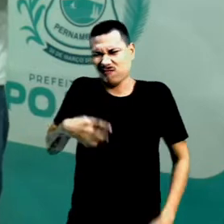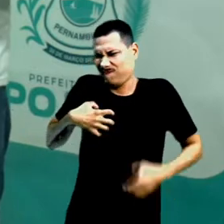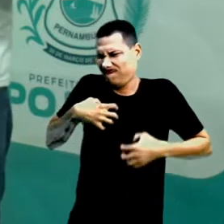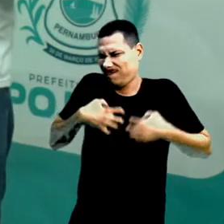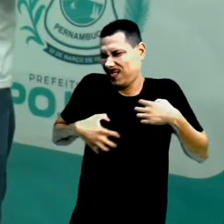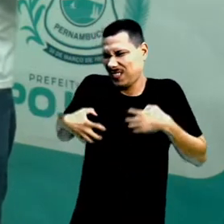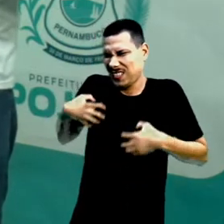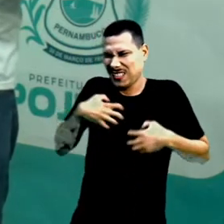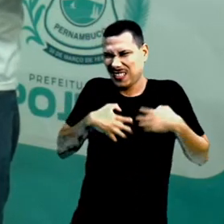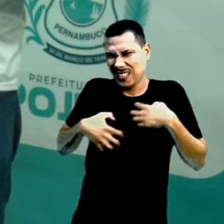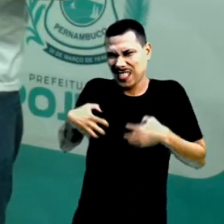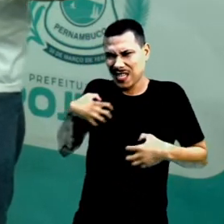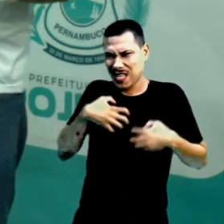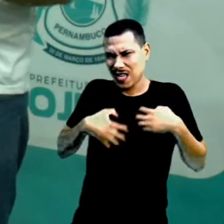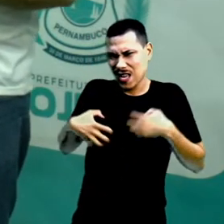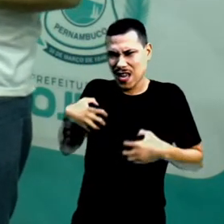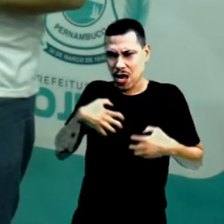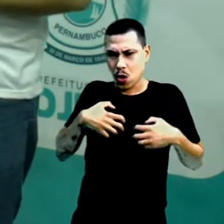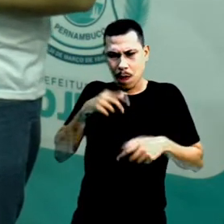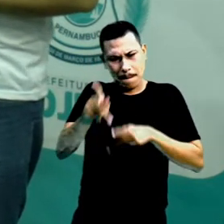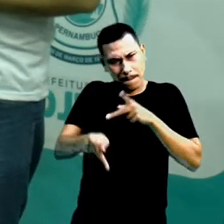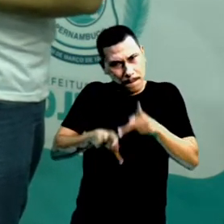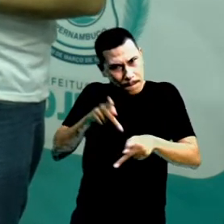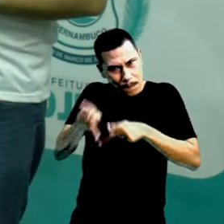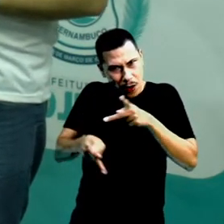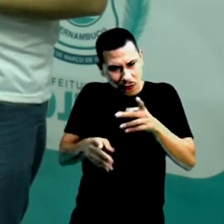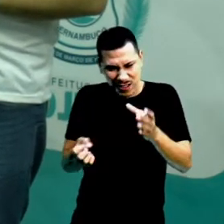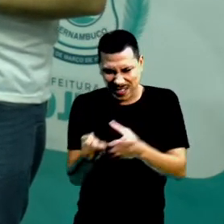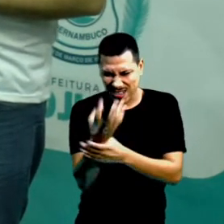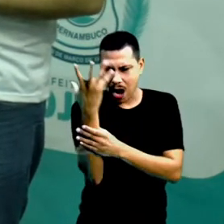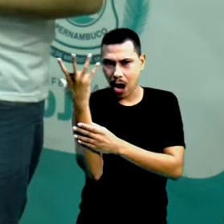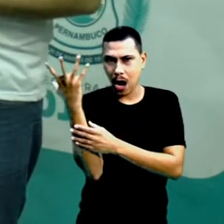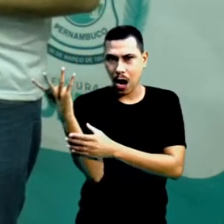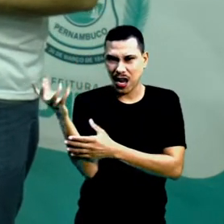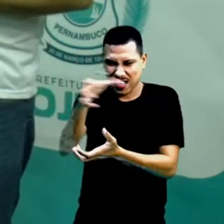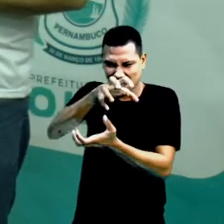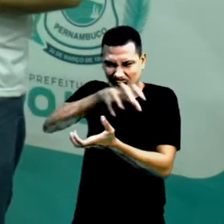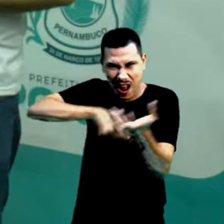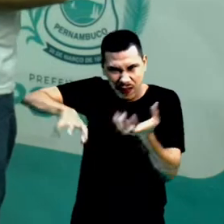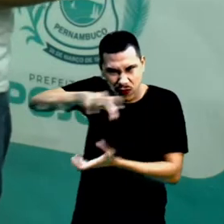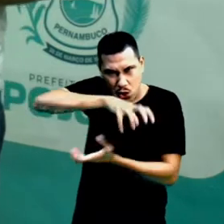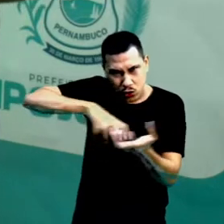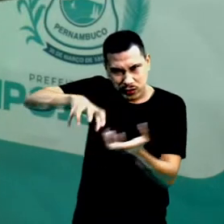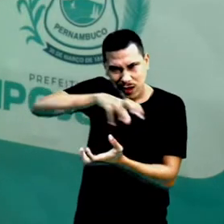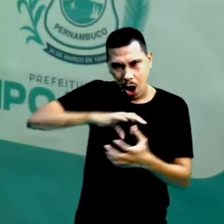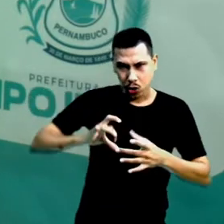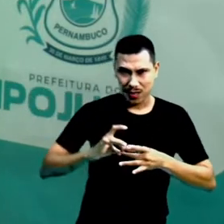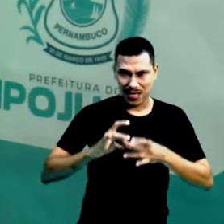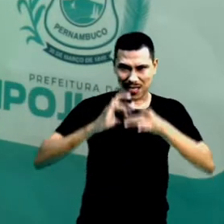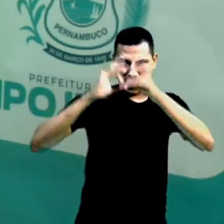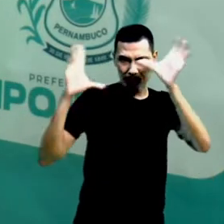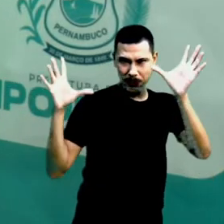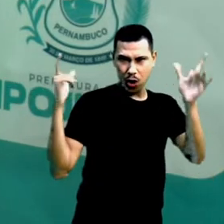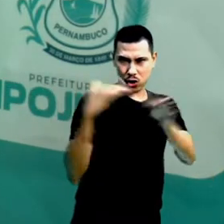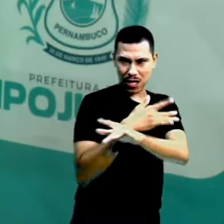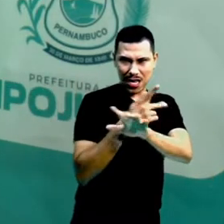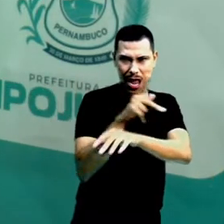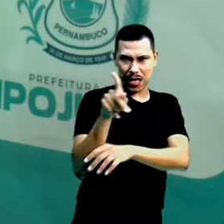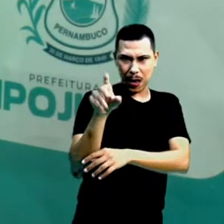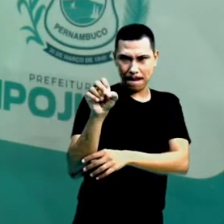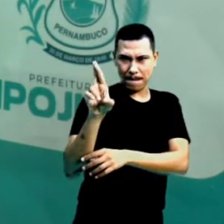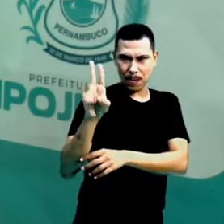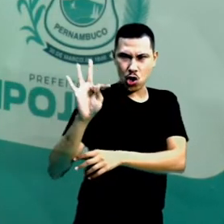ressentidos. Isso vai fazer com que ocorra a chamada Revolução Liberal do Porto, de 1820.